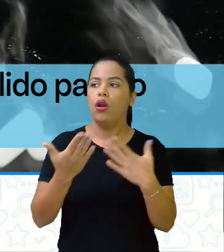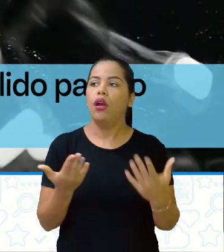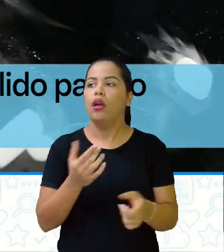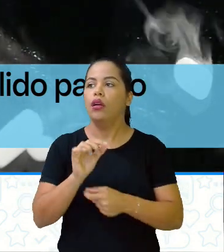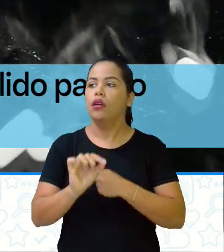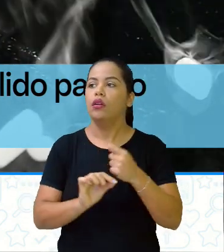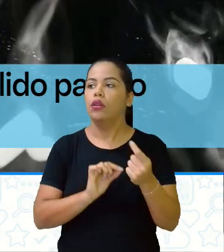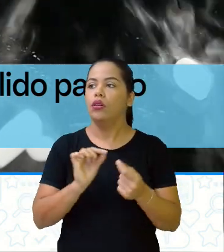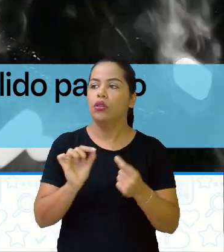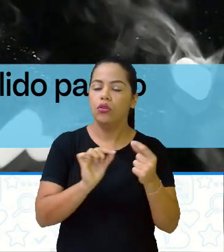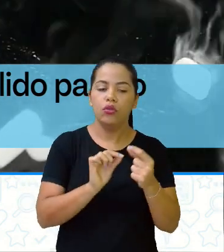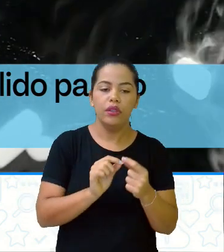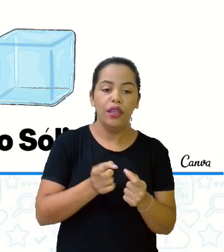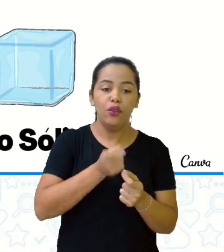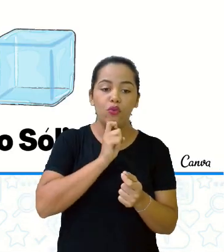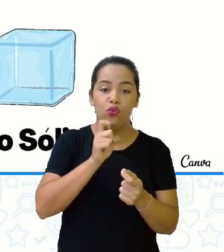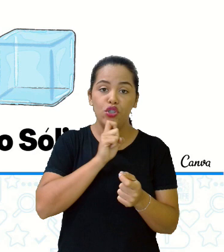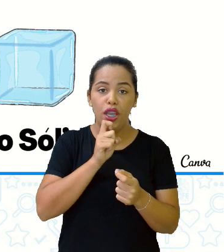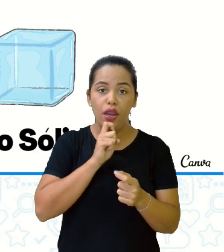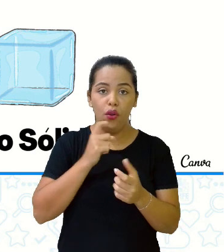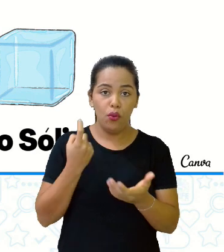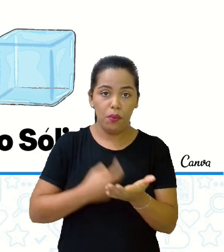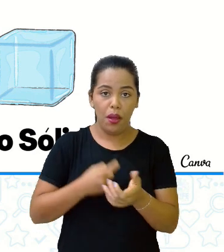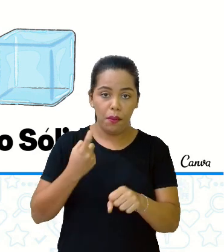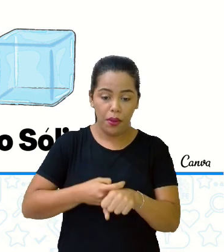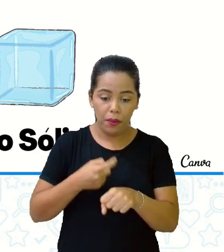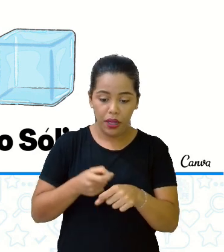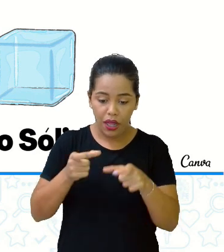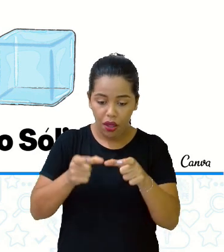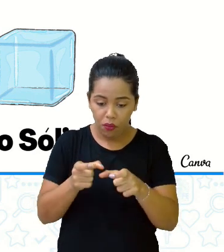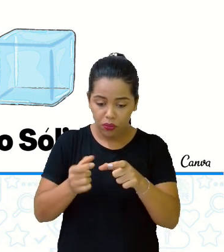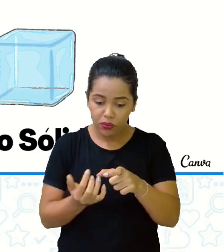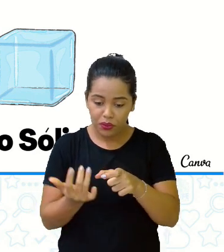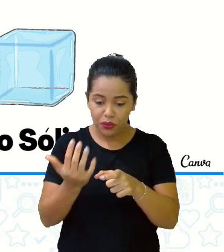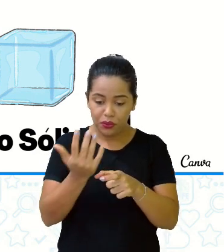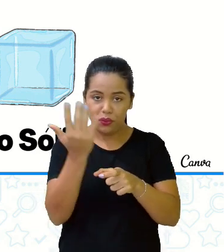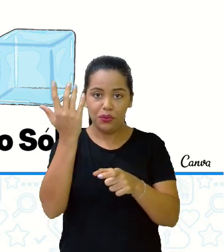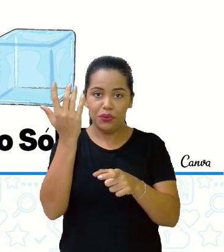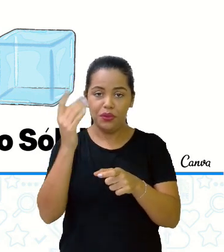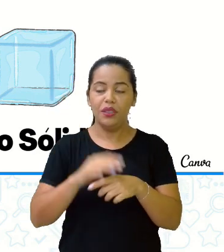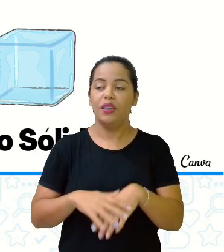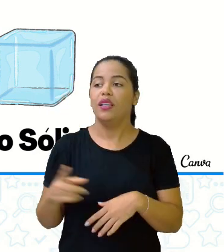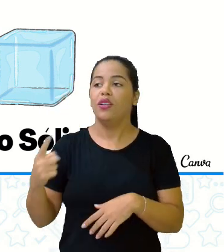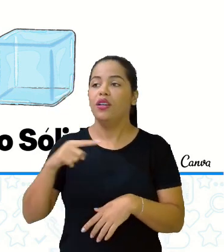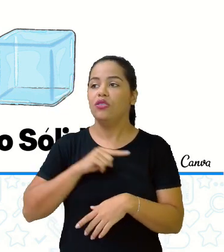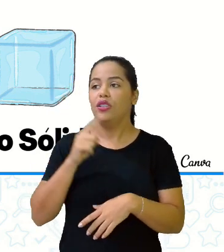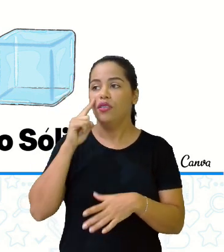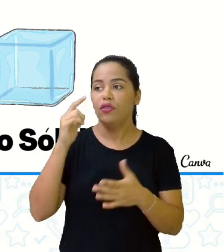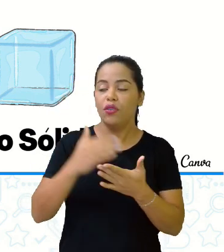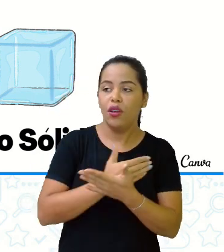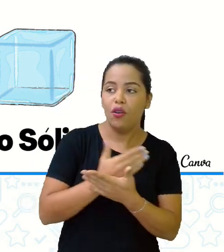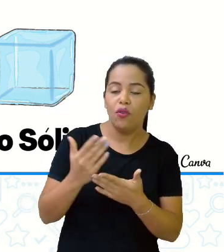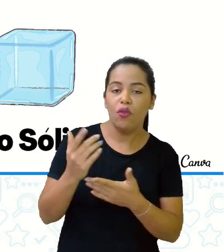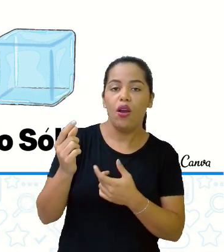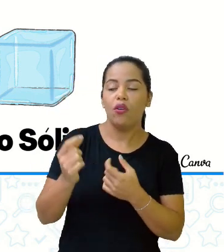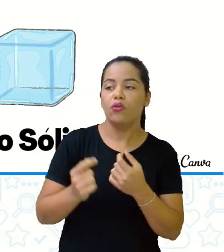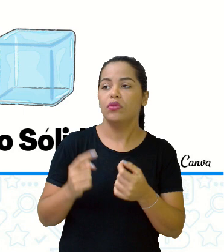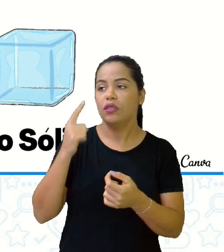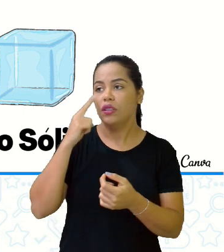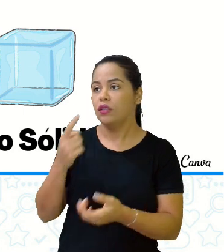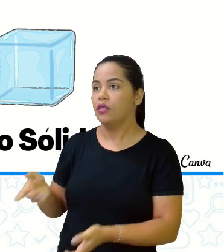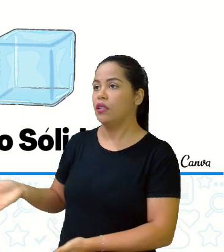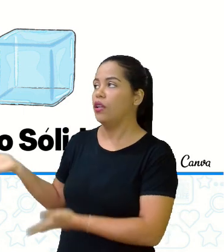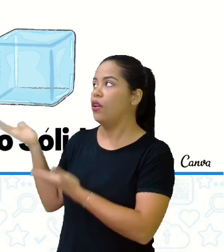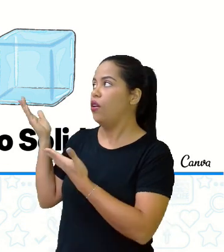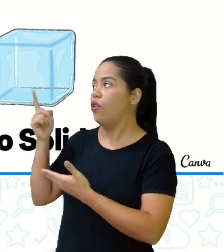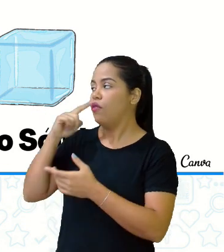ó, evaporando a água. Então, a gente vê aqui alguns desses processos que eu estou colocando aqui, ó, na legenda,